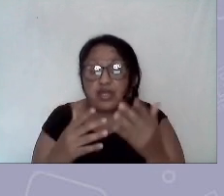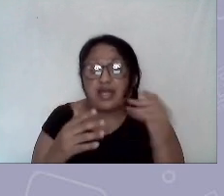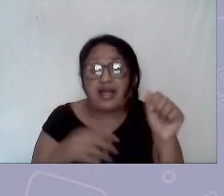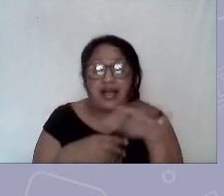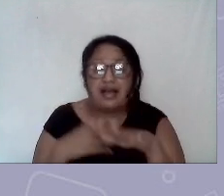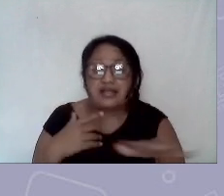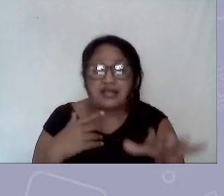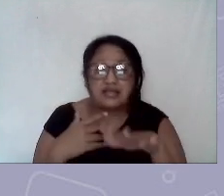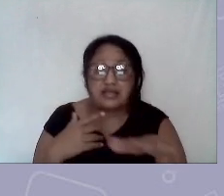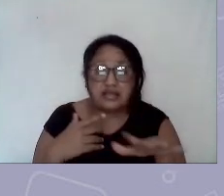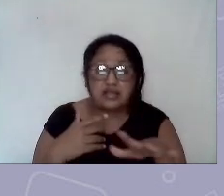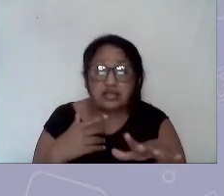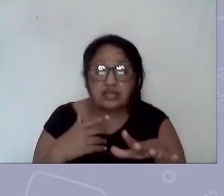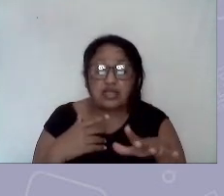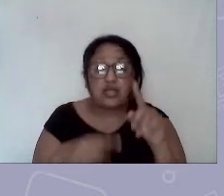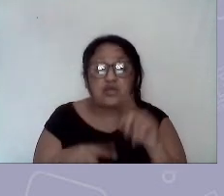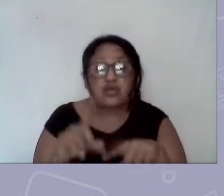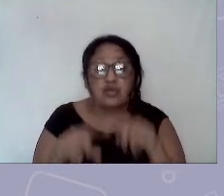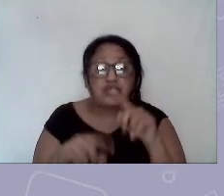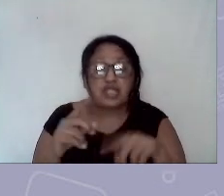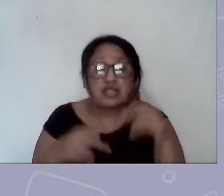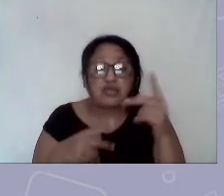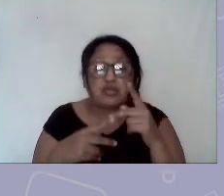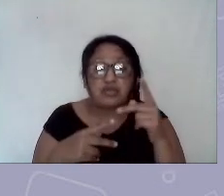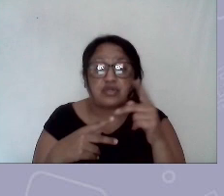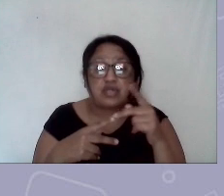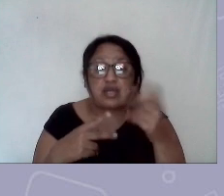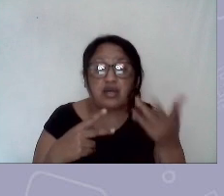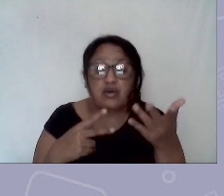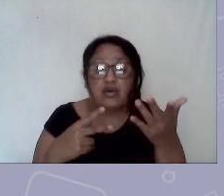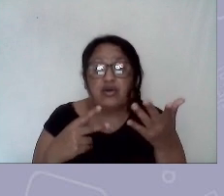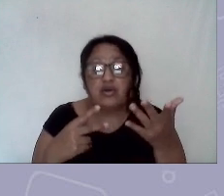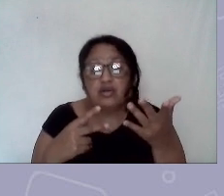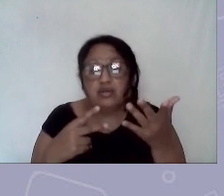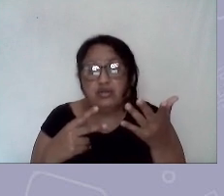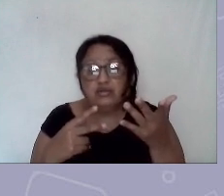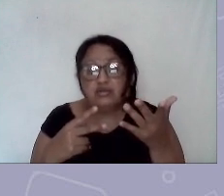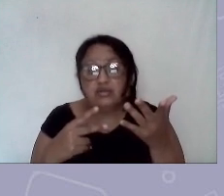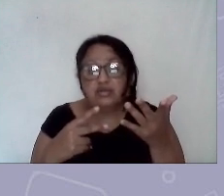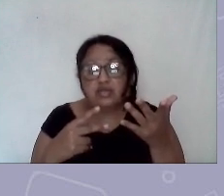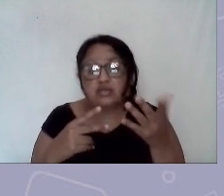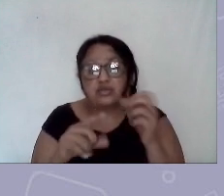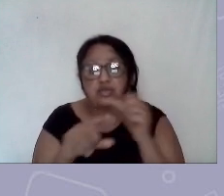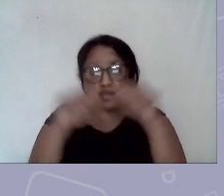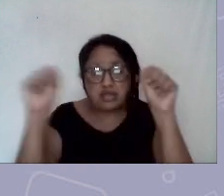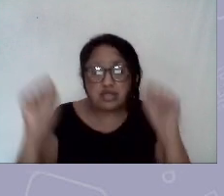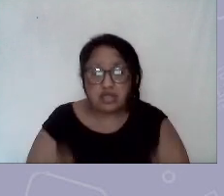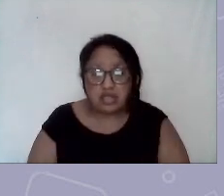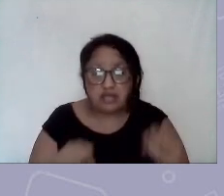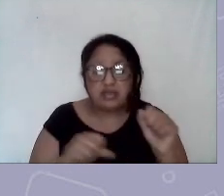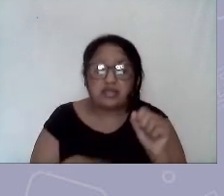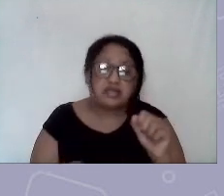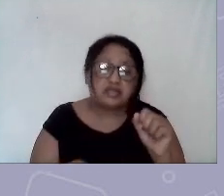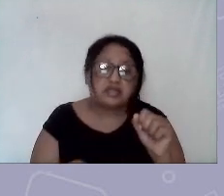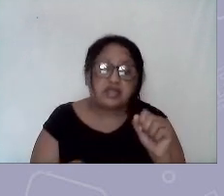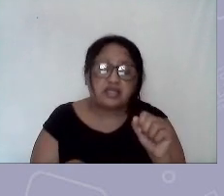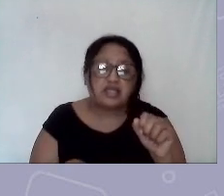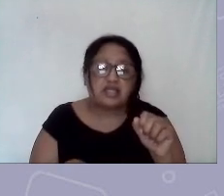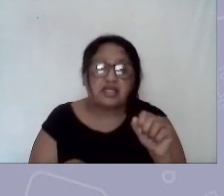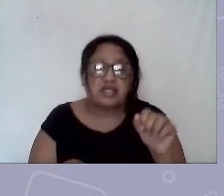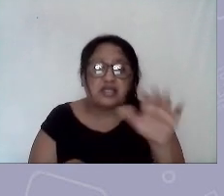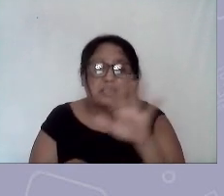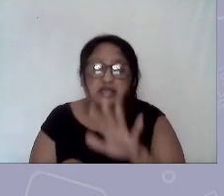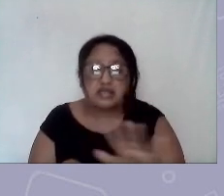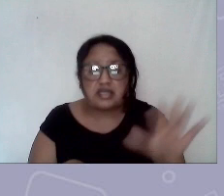a área de um objeto é proporcional a área tem unidade no sistema internacional de unidades de metro quadrado então a área é